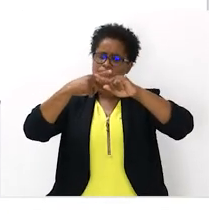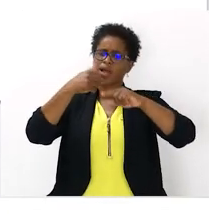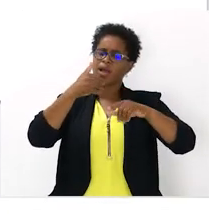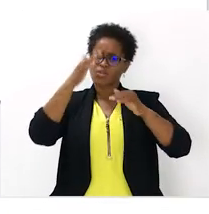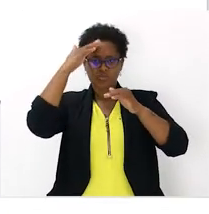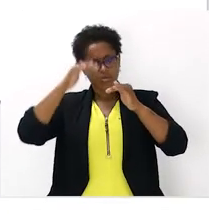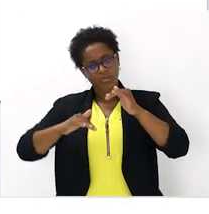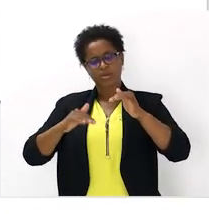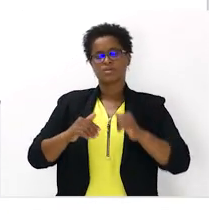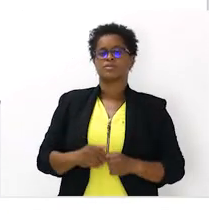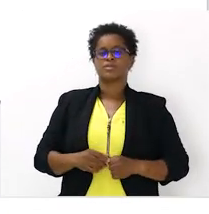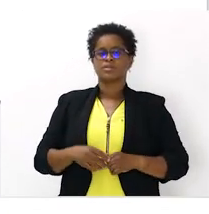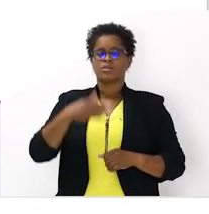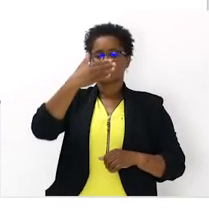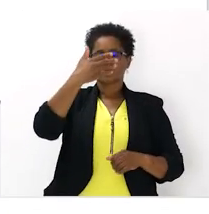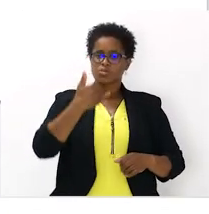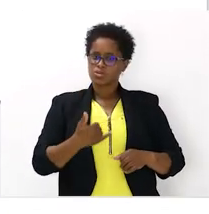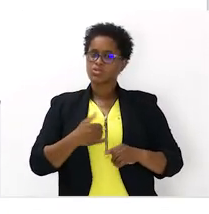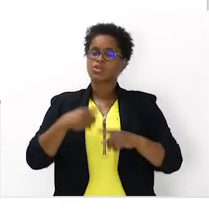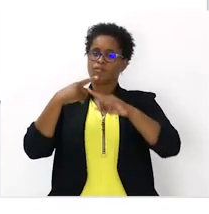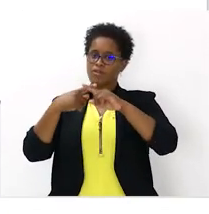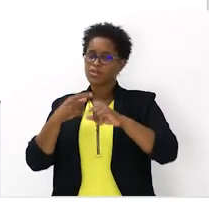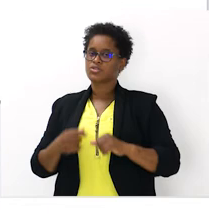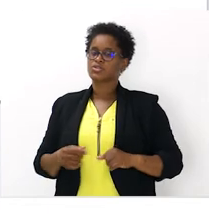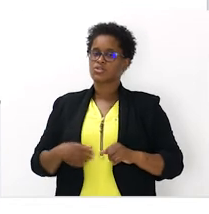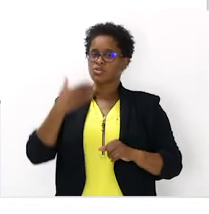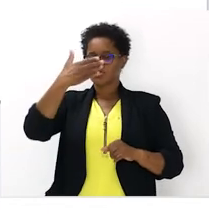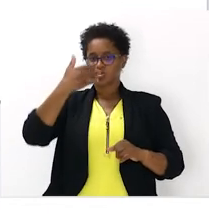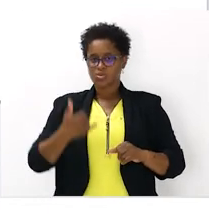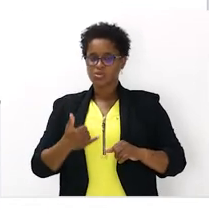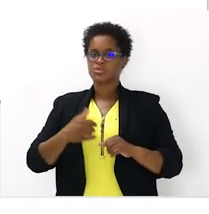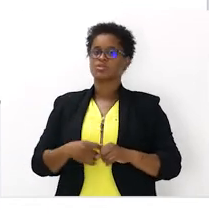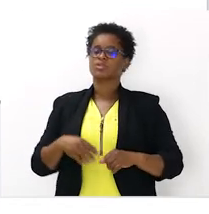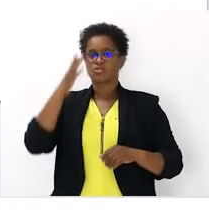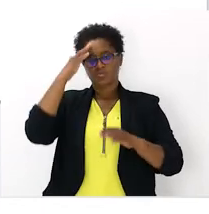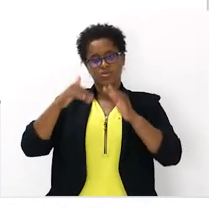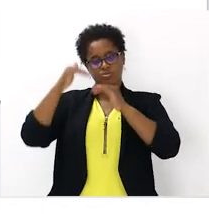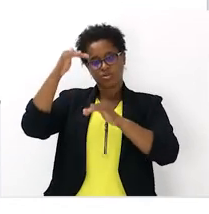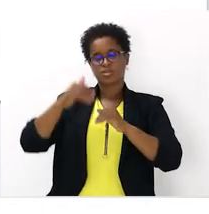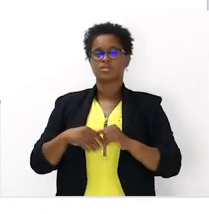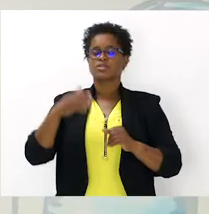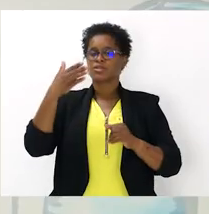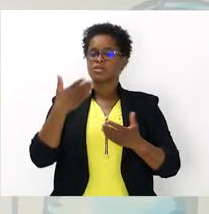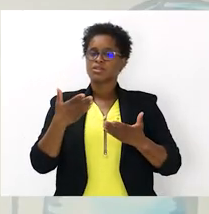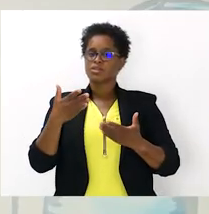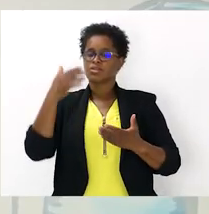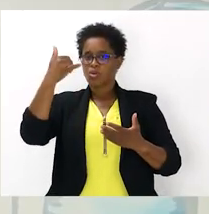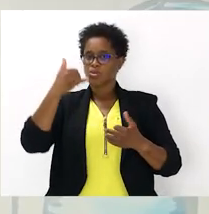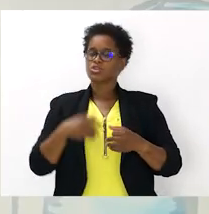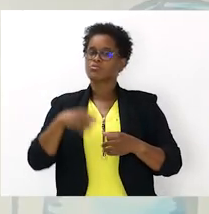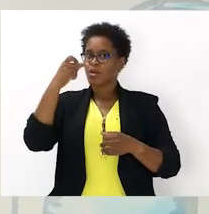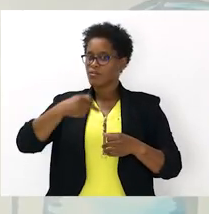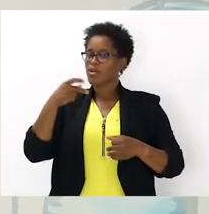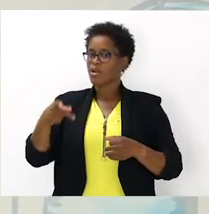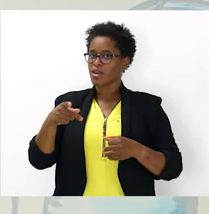as bases. 1 sobre 2 vezes 1 sobre 2 de expoente 2.